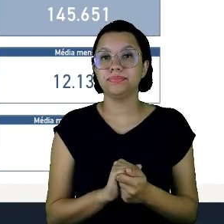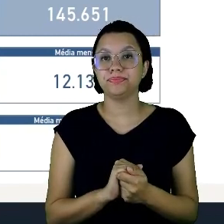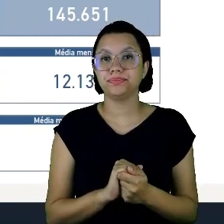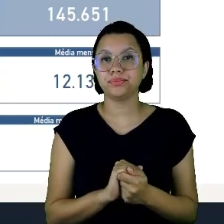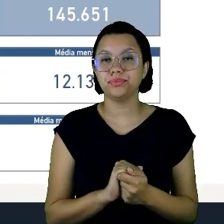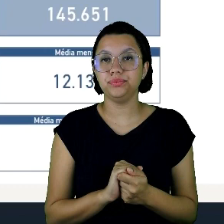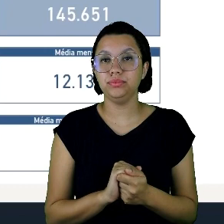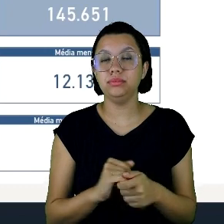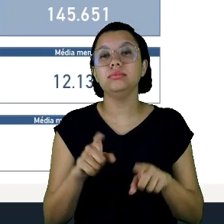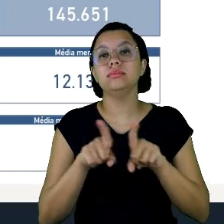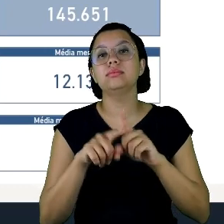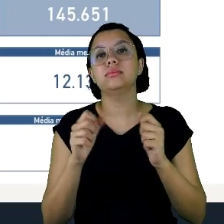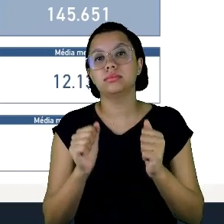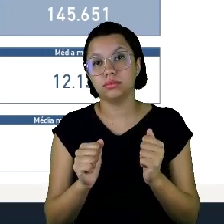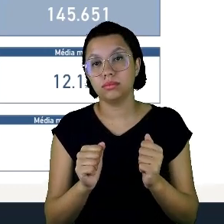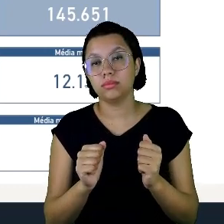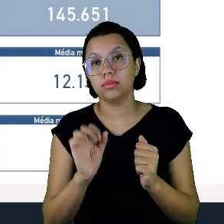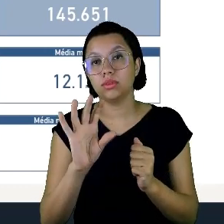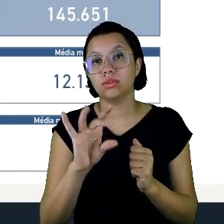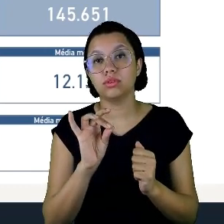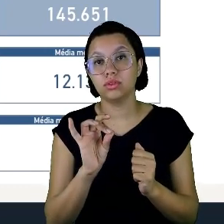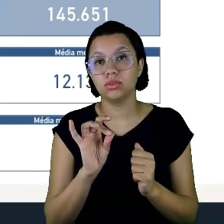possível selecionar o gabinete.